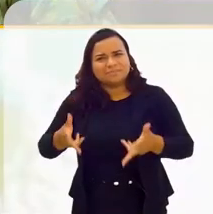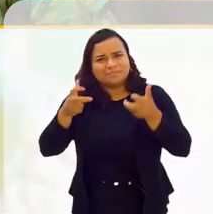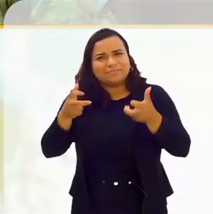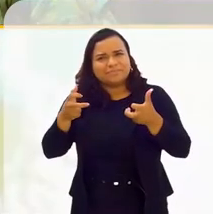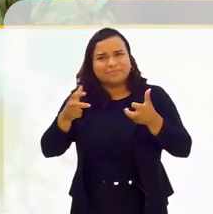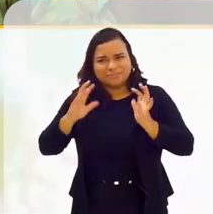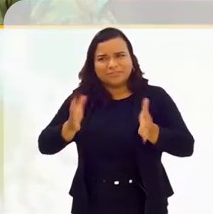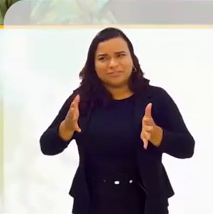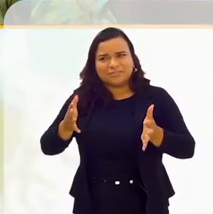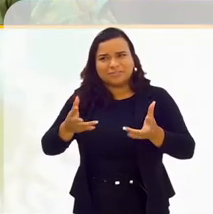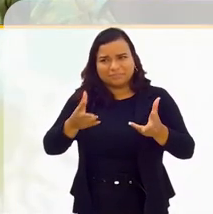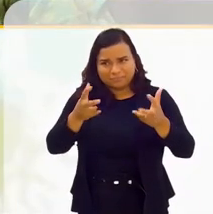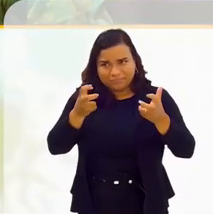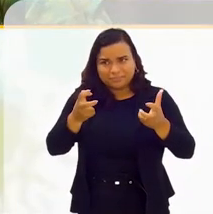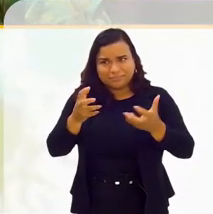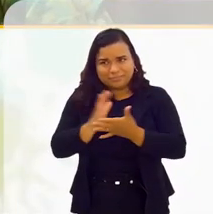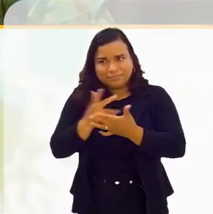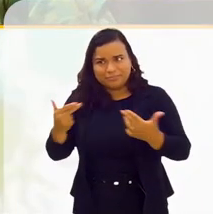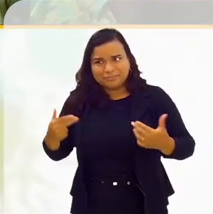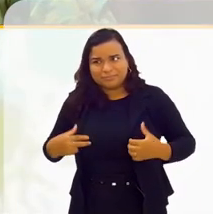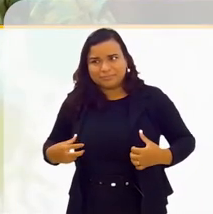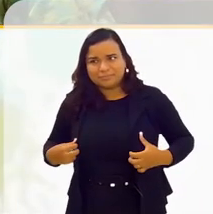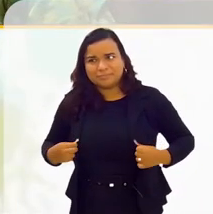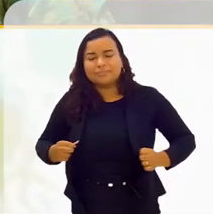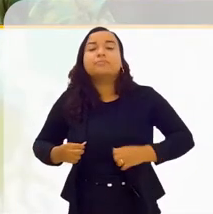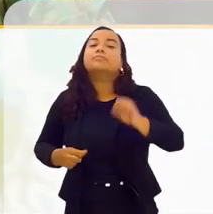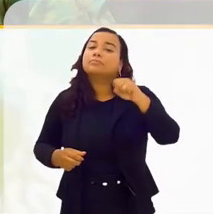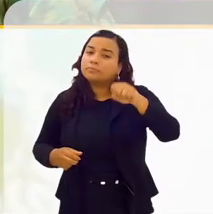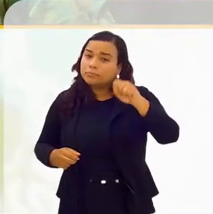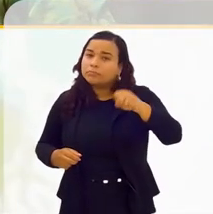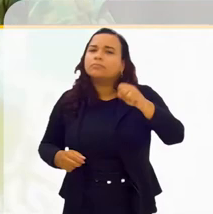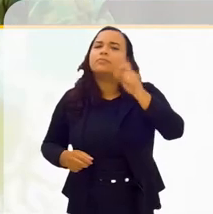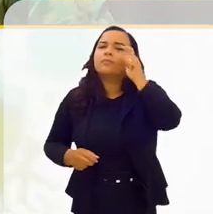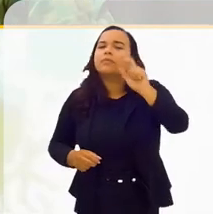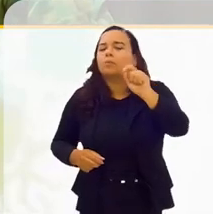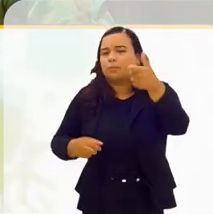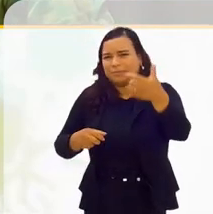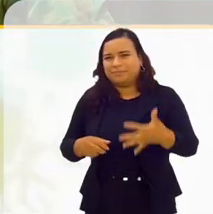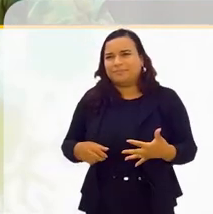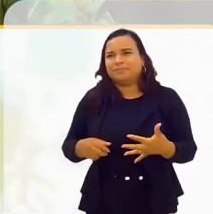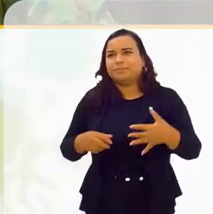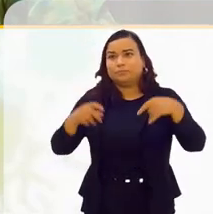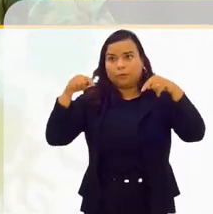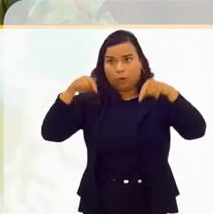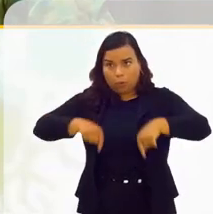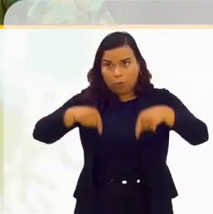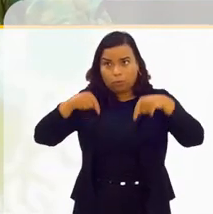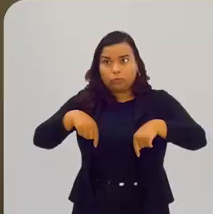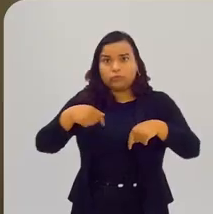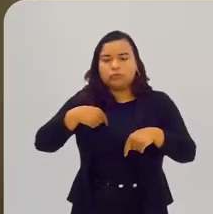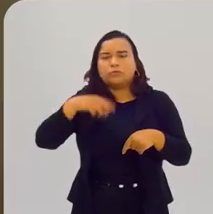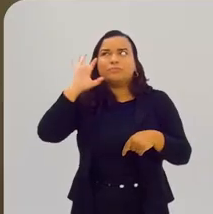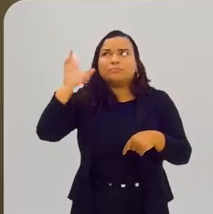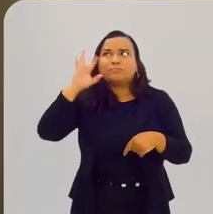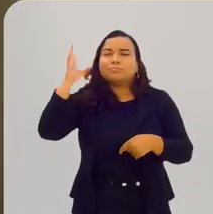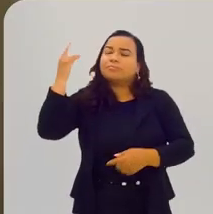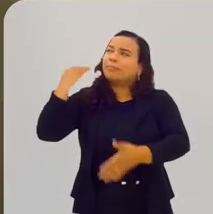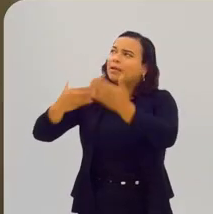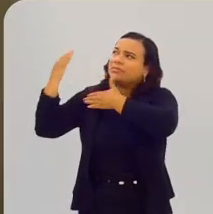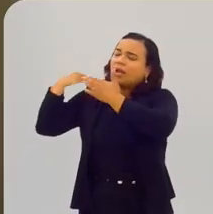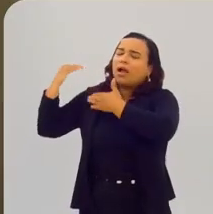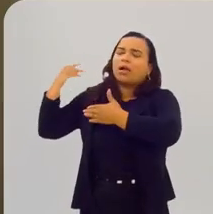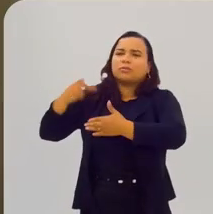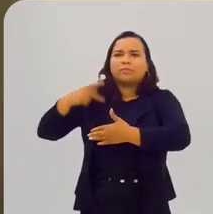você já deu alguns passos nessa direção sim e olha que interessante hoje olhando para trás